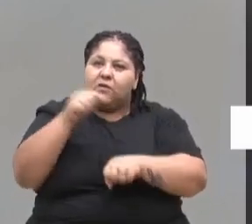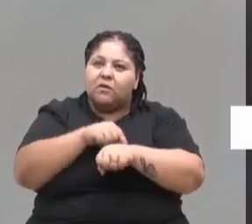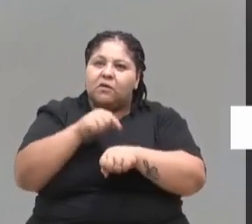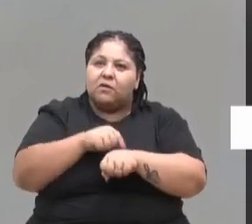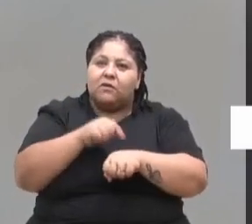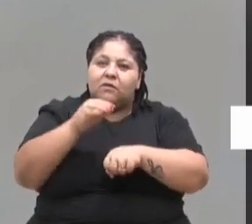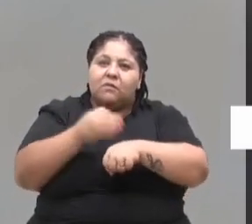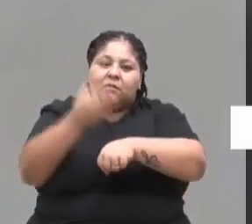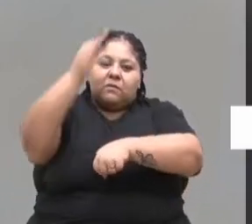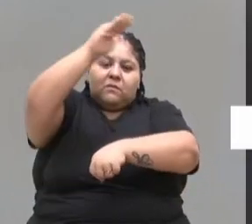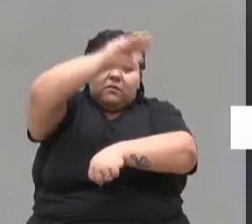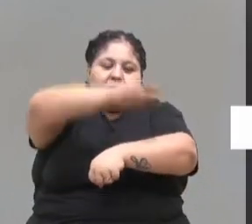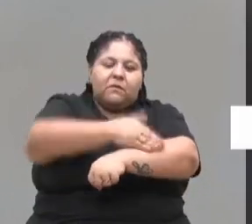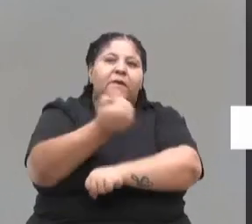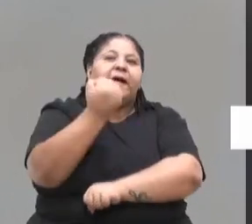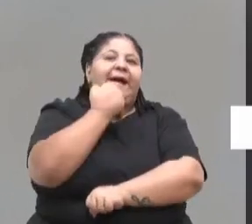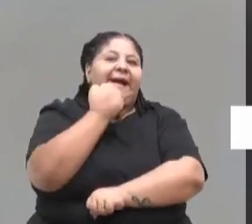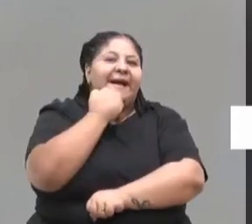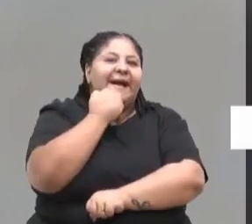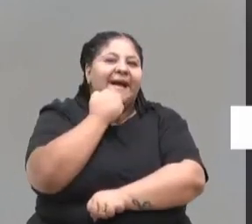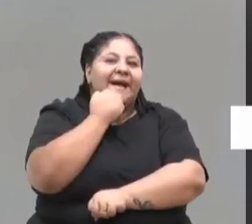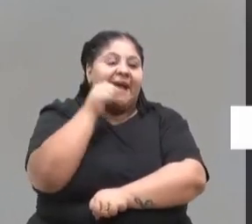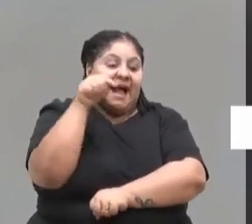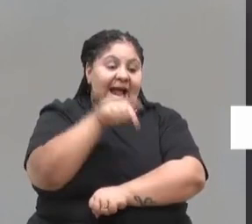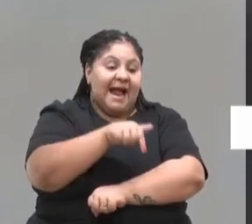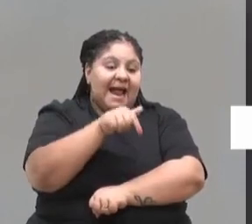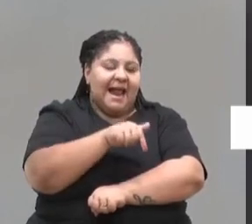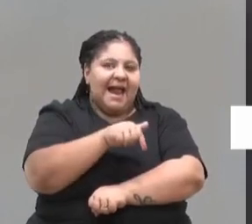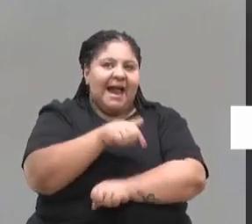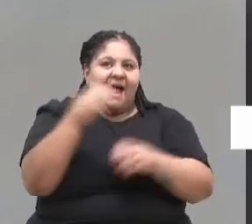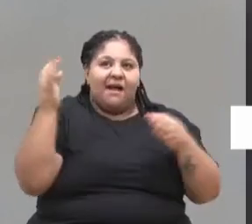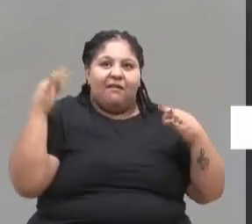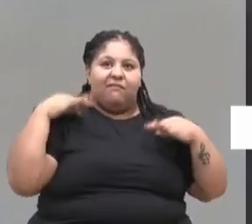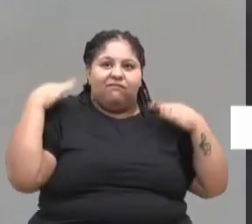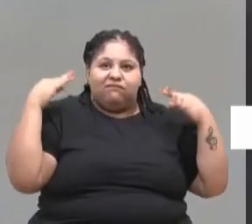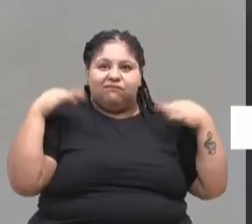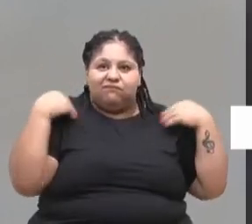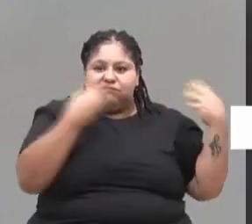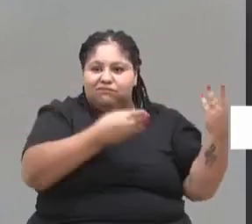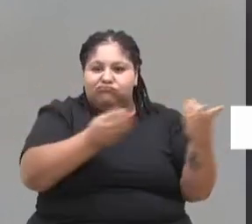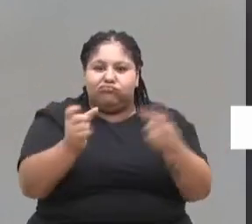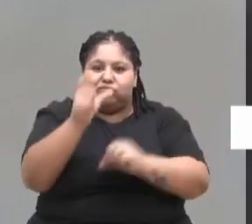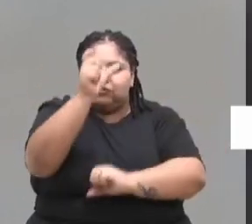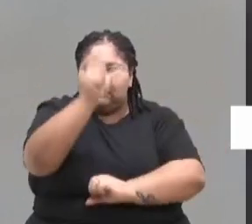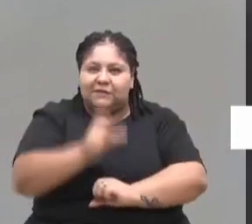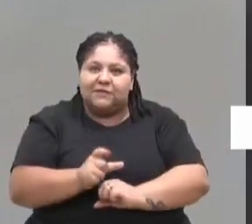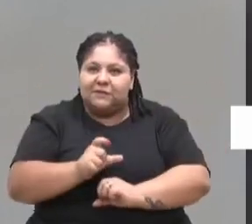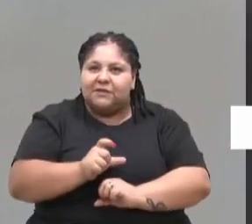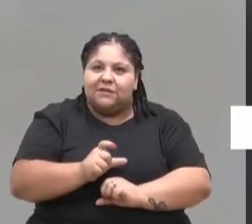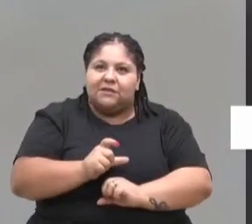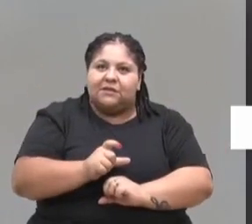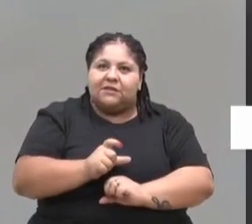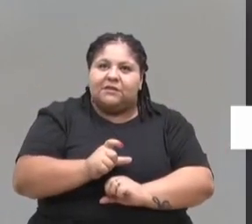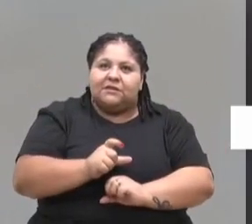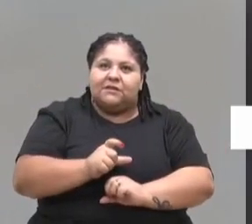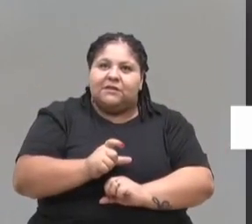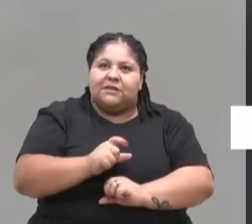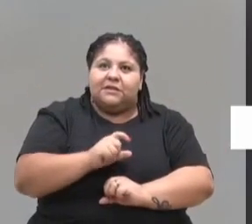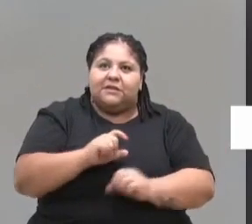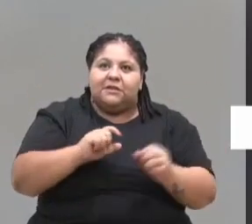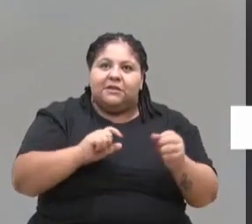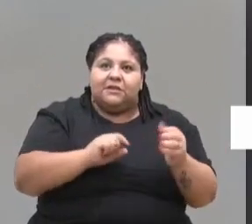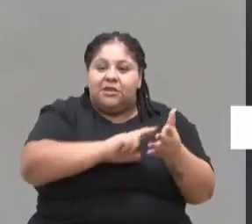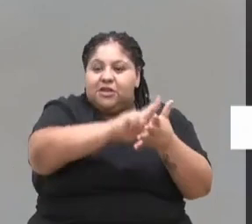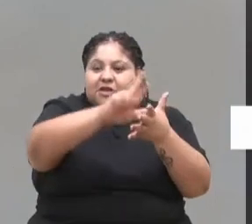ponto turístico incrível, com muitos turistas de diversos locais, inclusive do esporte,